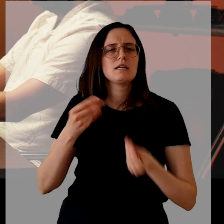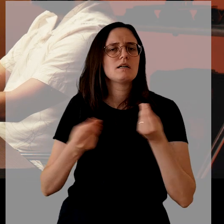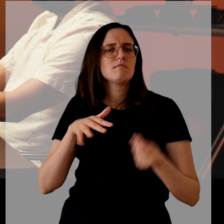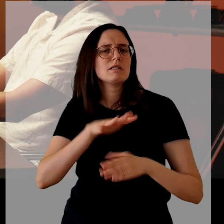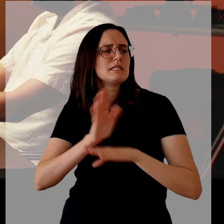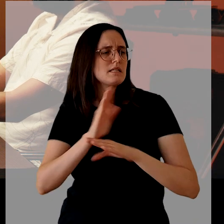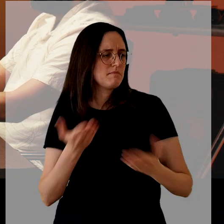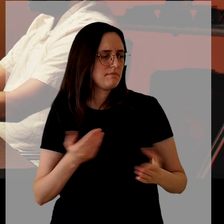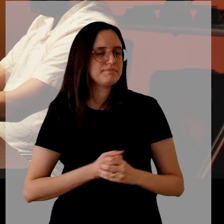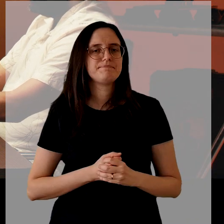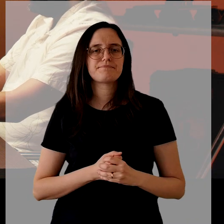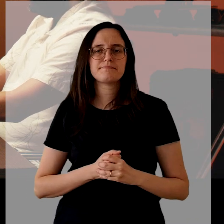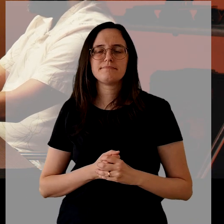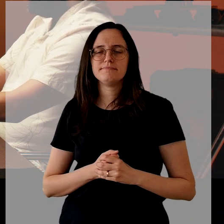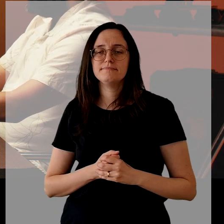cinema?